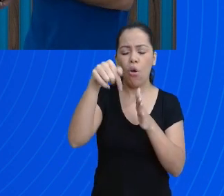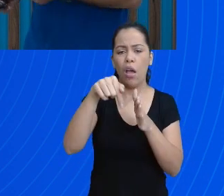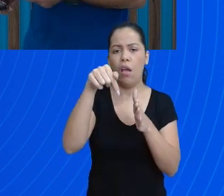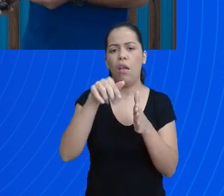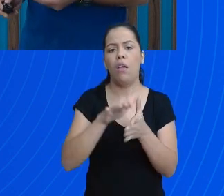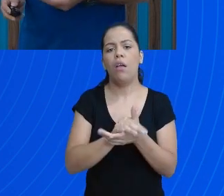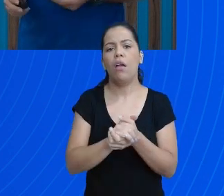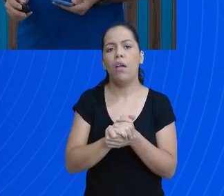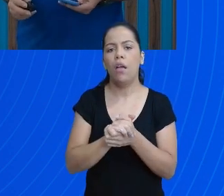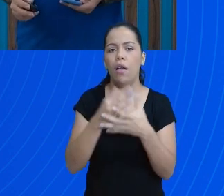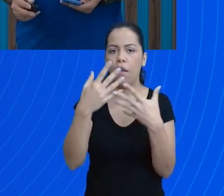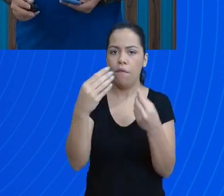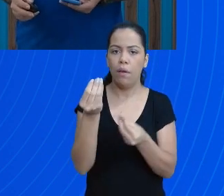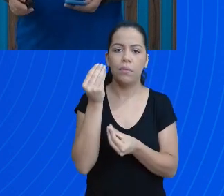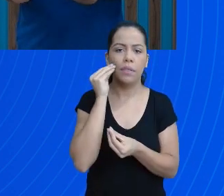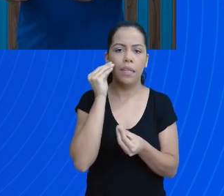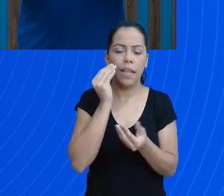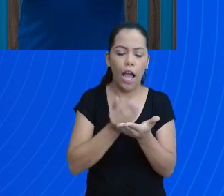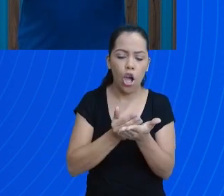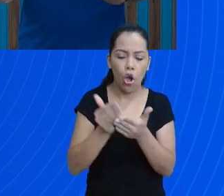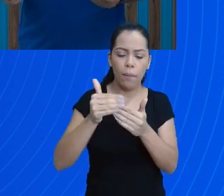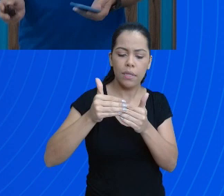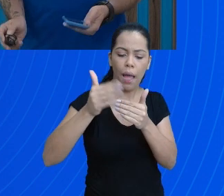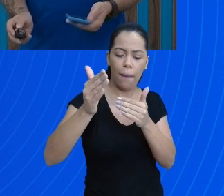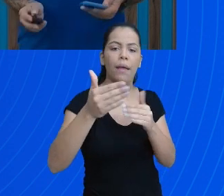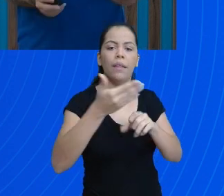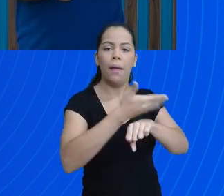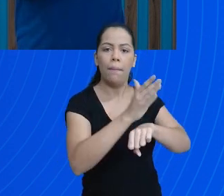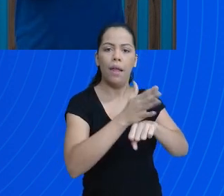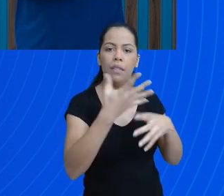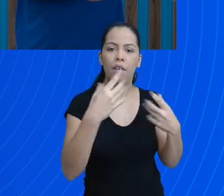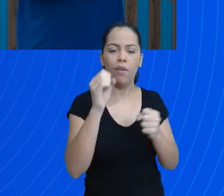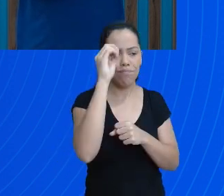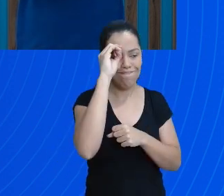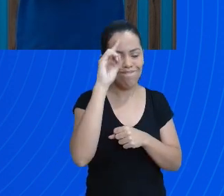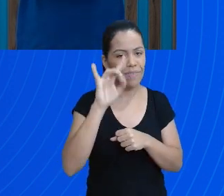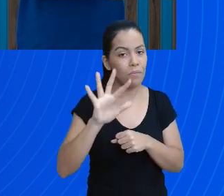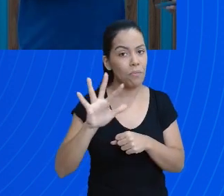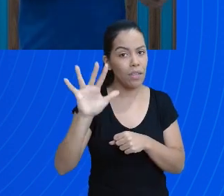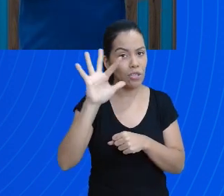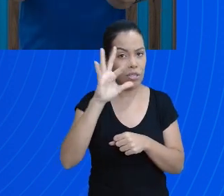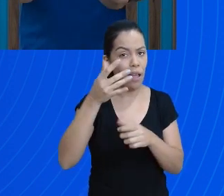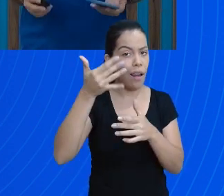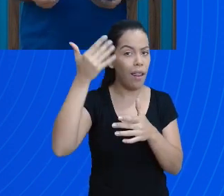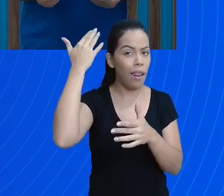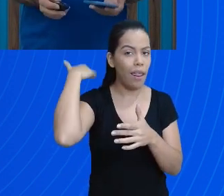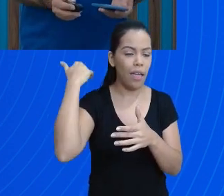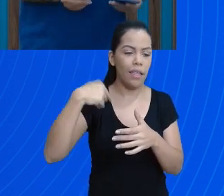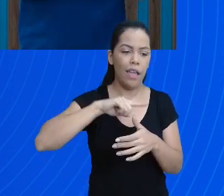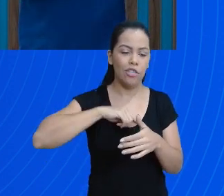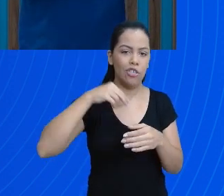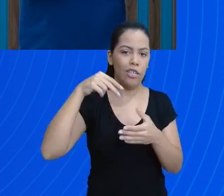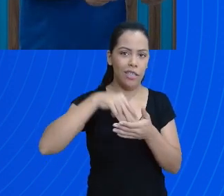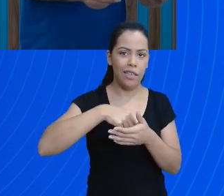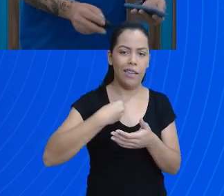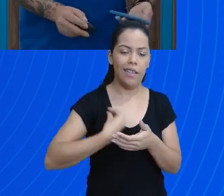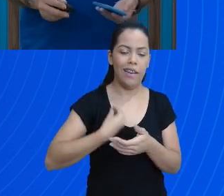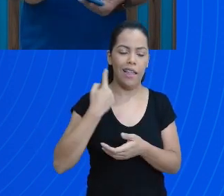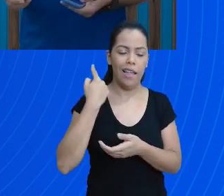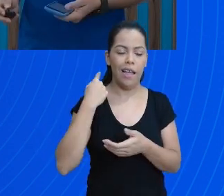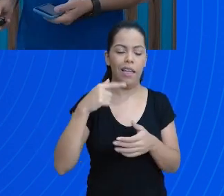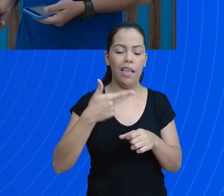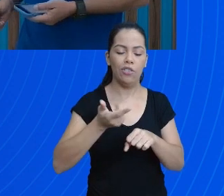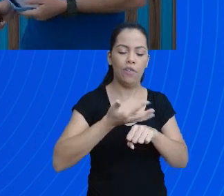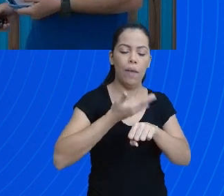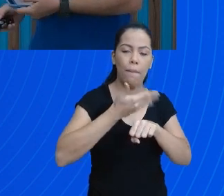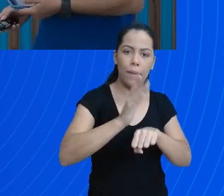tentar partir do prático, tá certo? Então vamos imaginar que nós estamos naquela época, egípcios e gregos, e a gente vai partir do prático